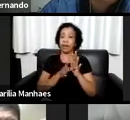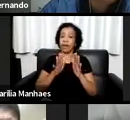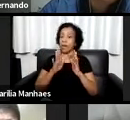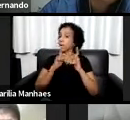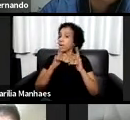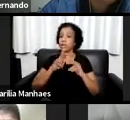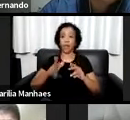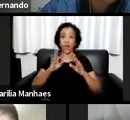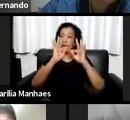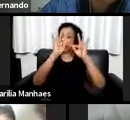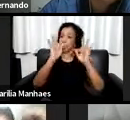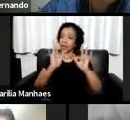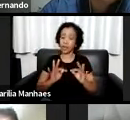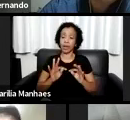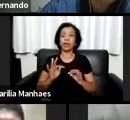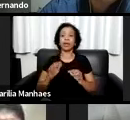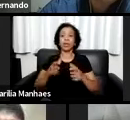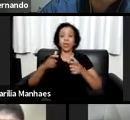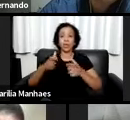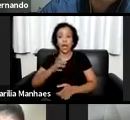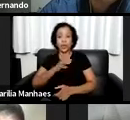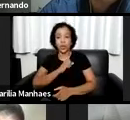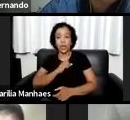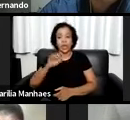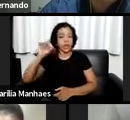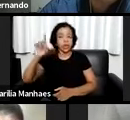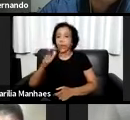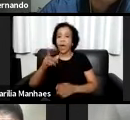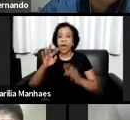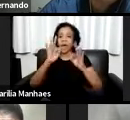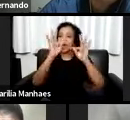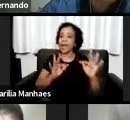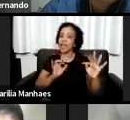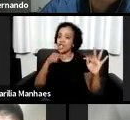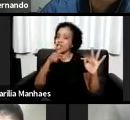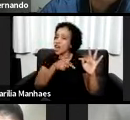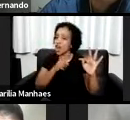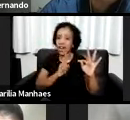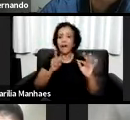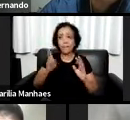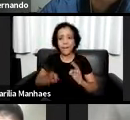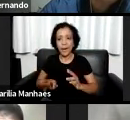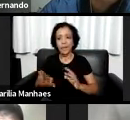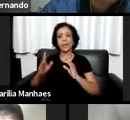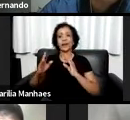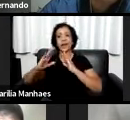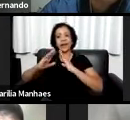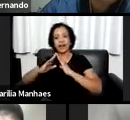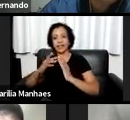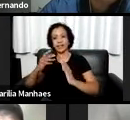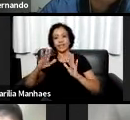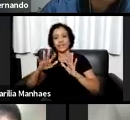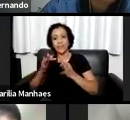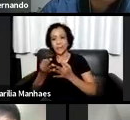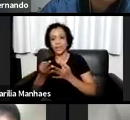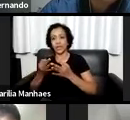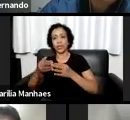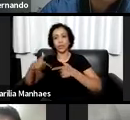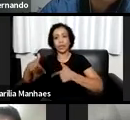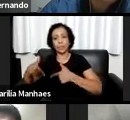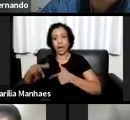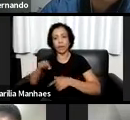local de adoração a Deus não é somente no templo, o local de adoração a Deus é em todos os setores da sociedade, nas